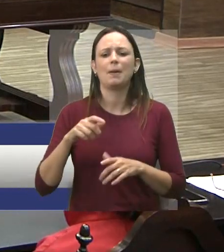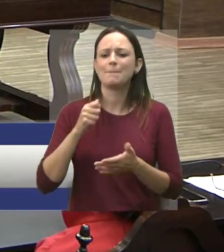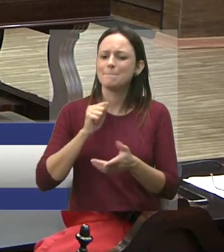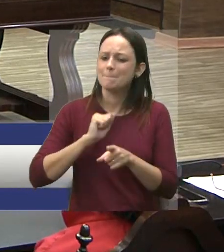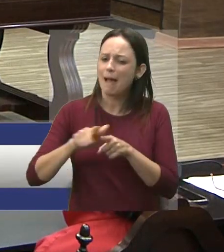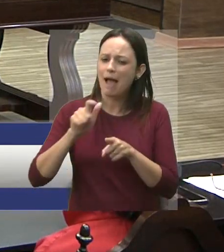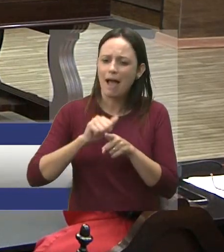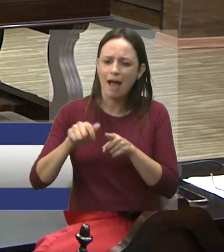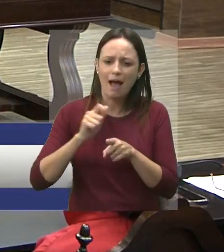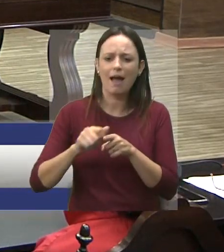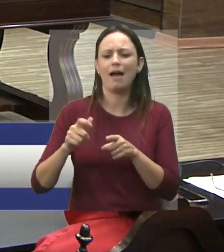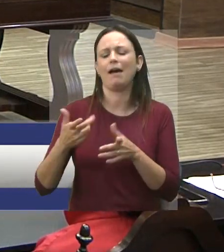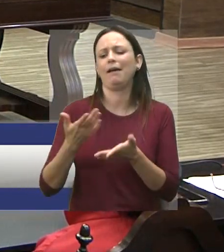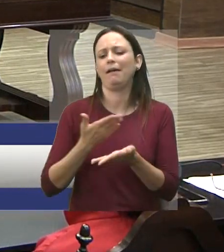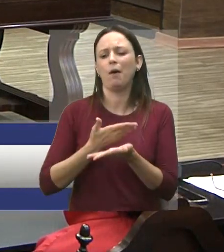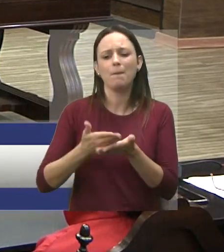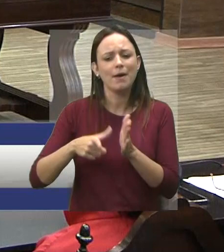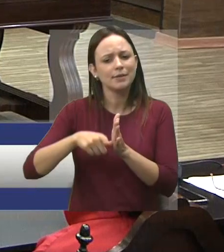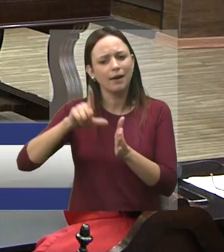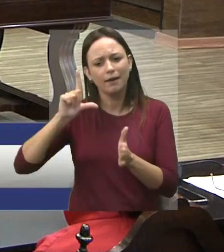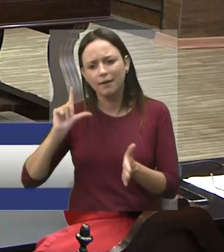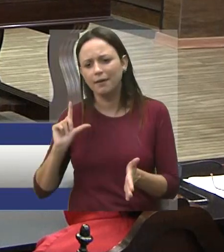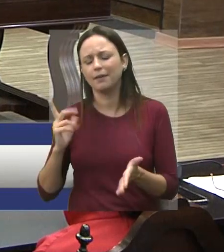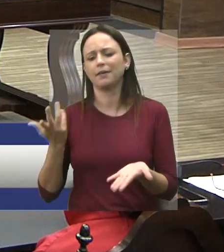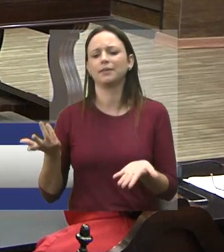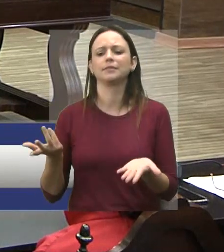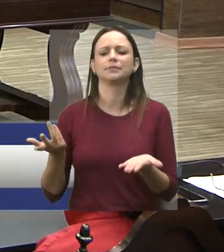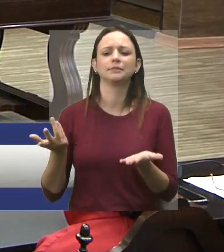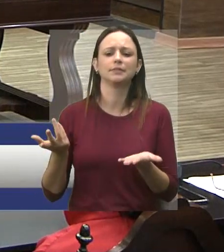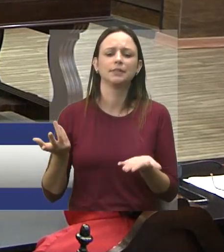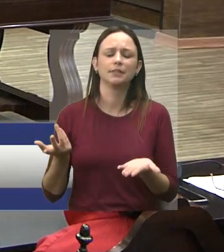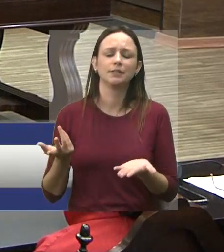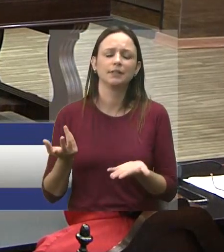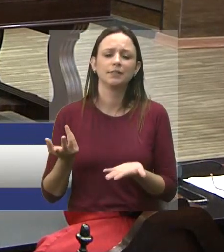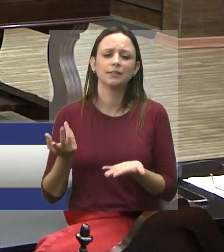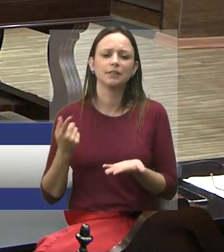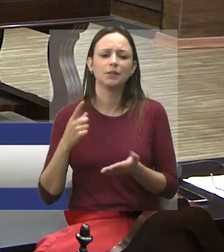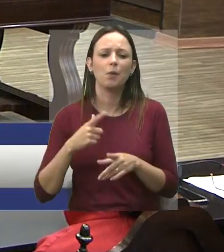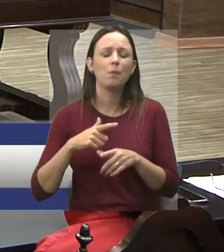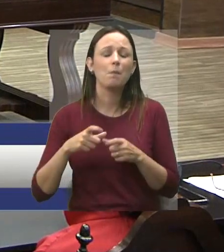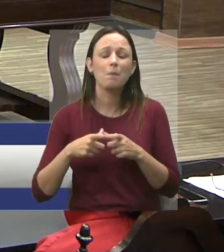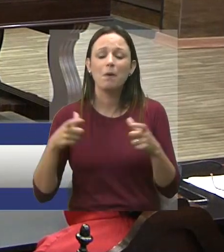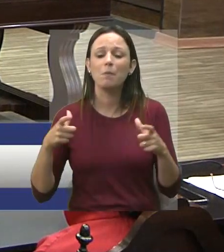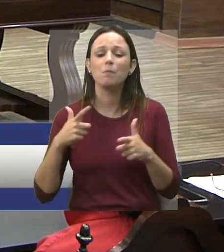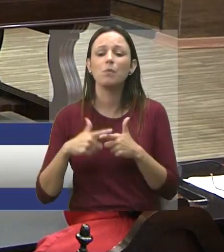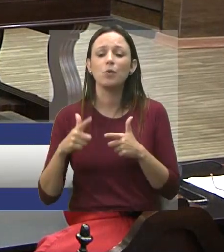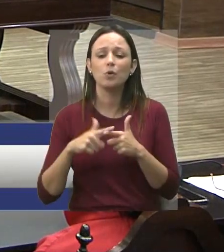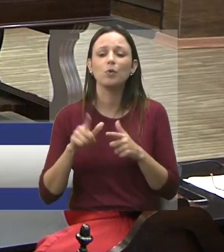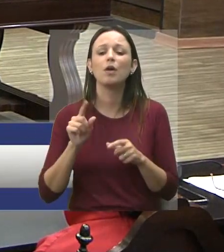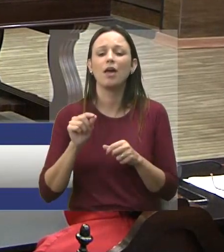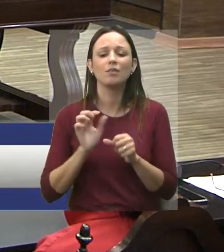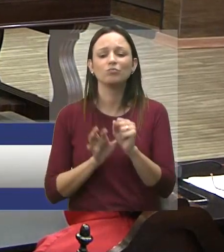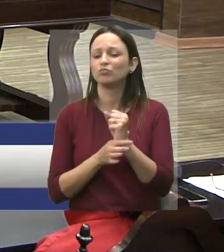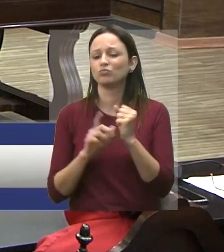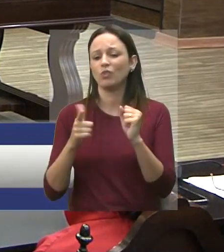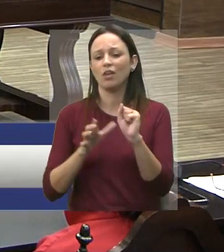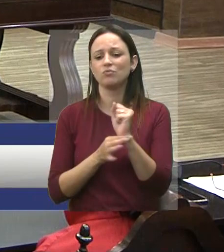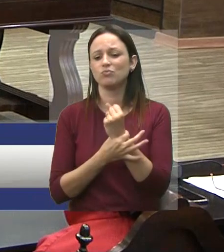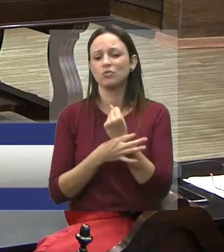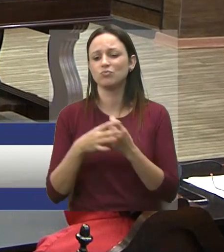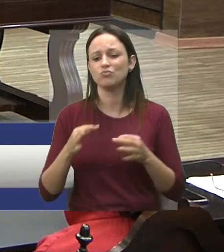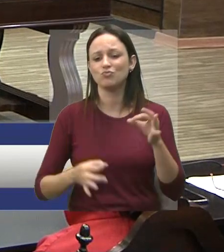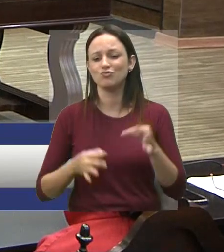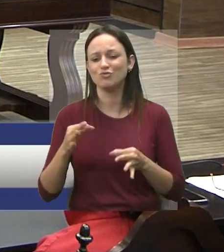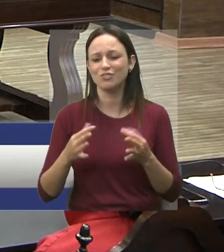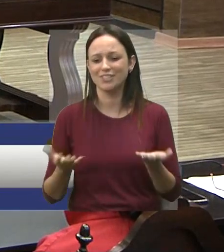tempo, e o grande problema ainda, além de tudo isso, é a insegurança jurídica, né? Porque a gente vê que,